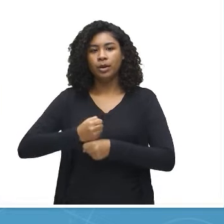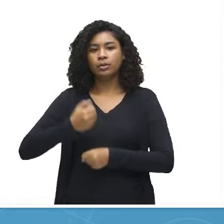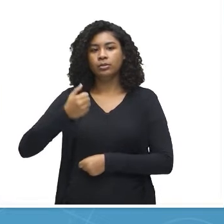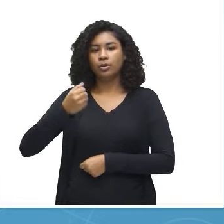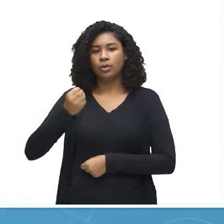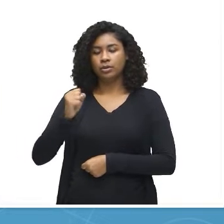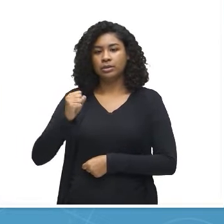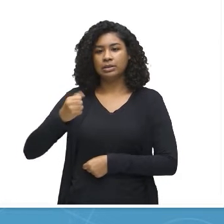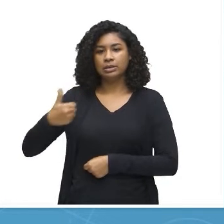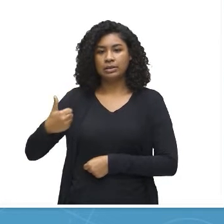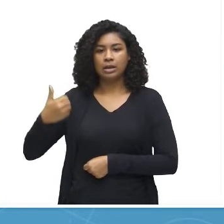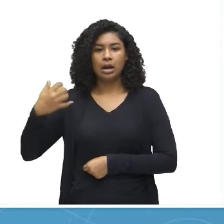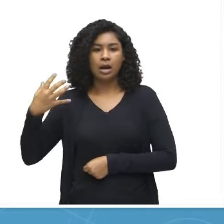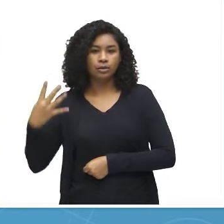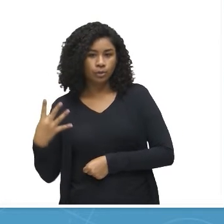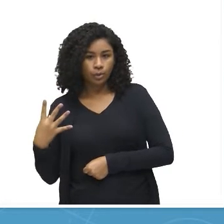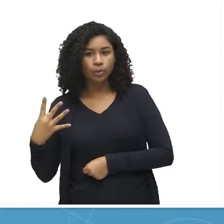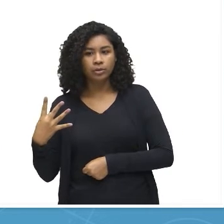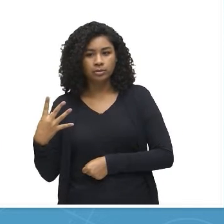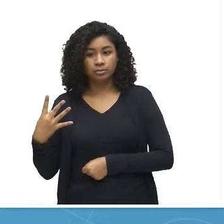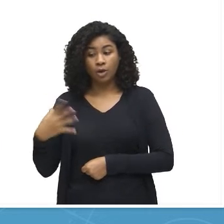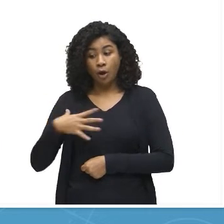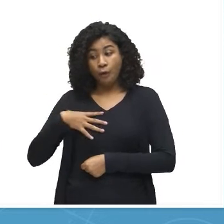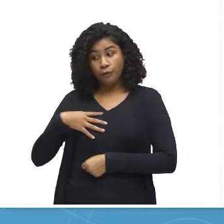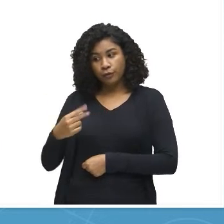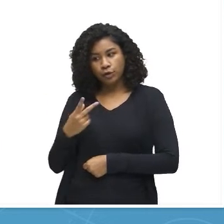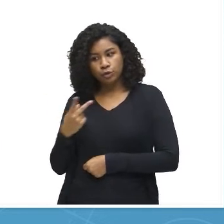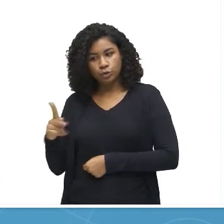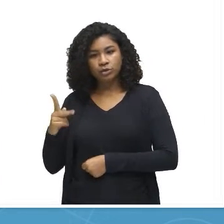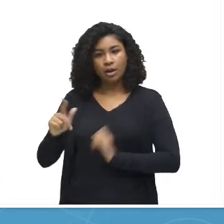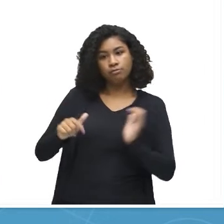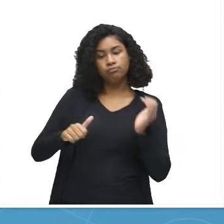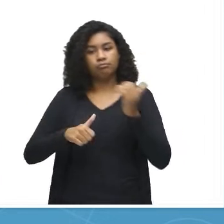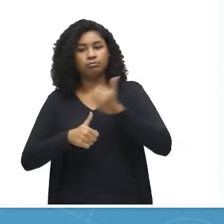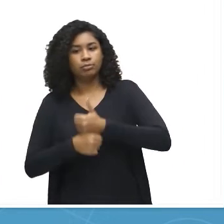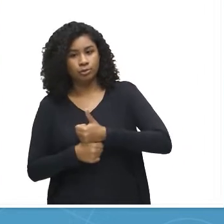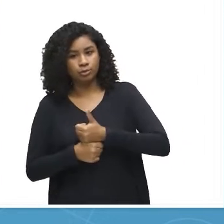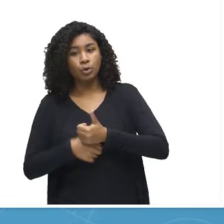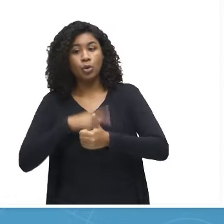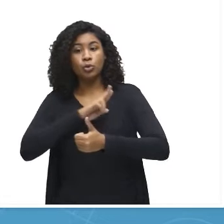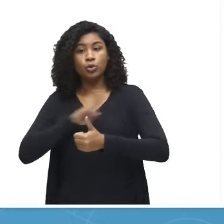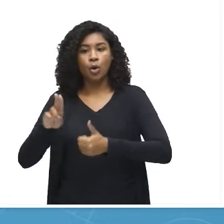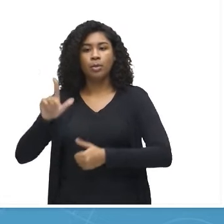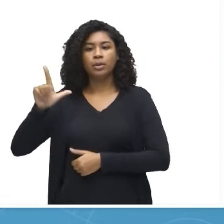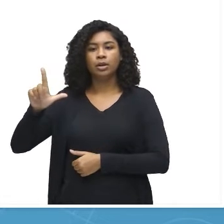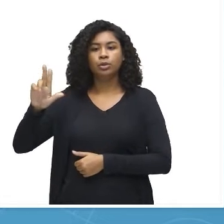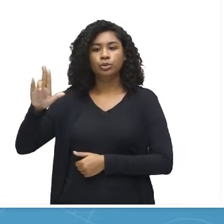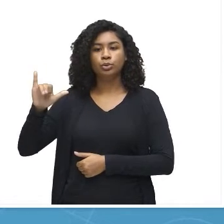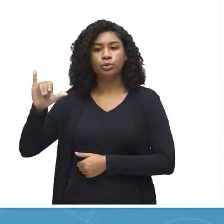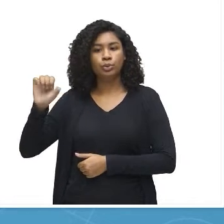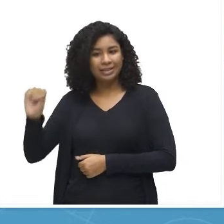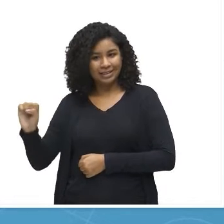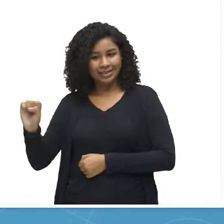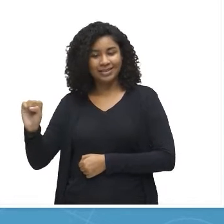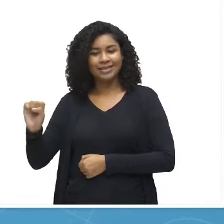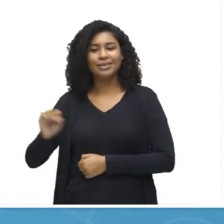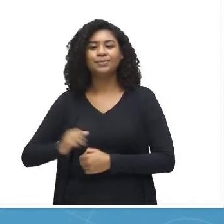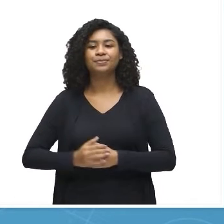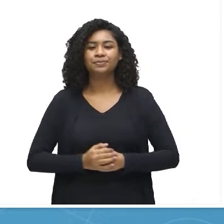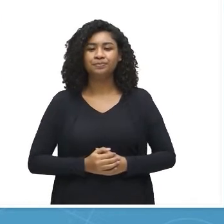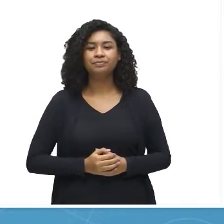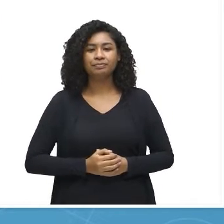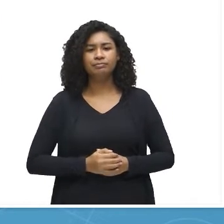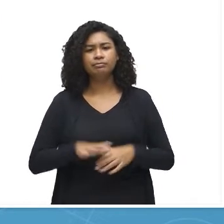814, quando ele é substituído pelo seu filho Luís o Piedoso, não é? A gente vai ver que depois